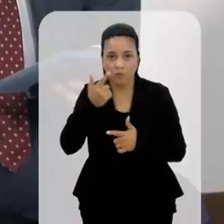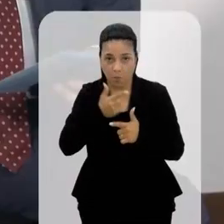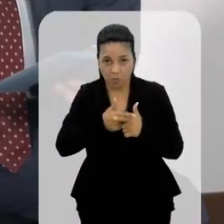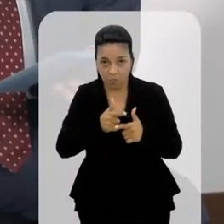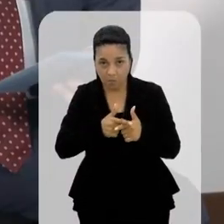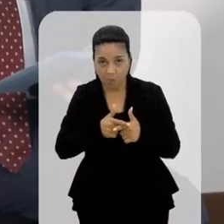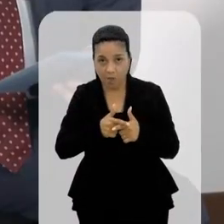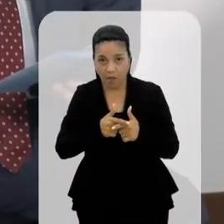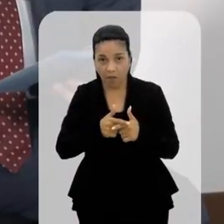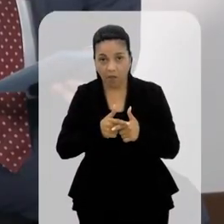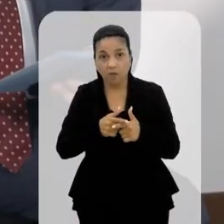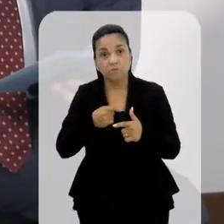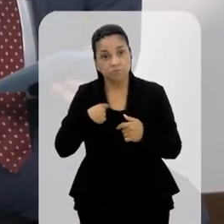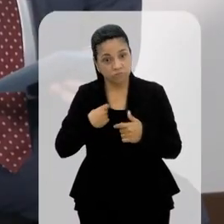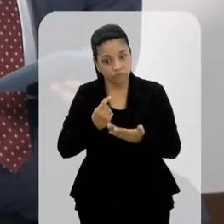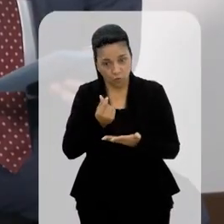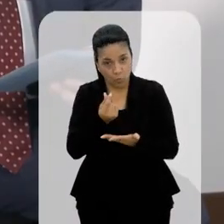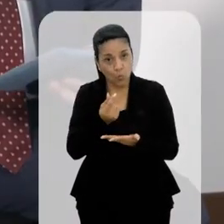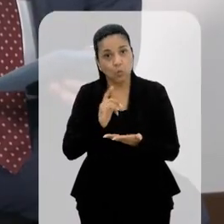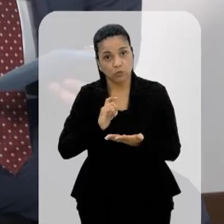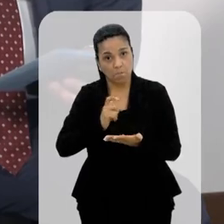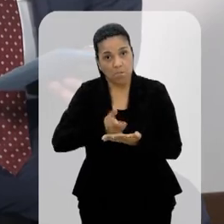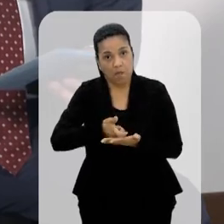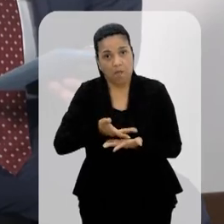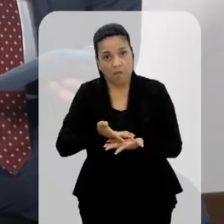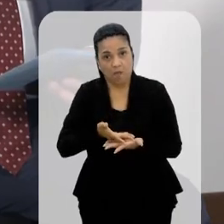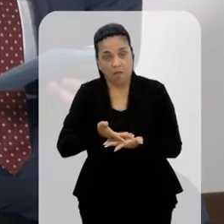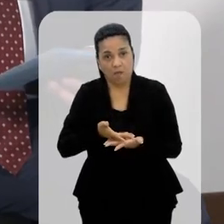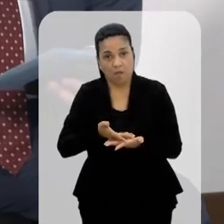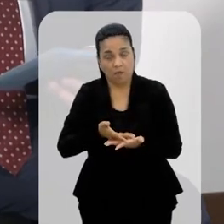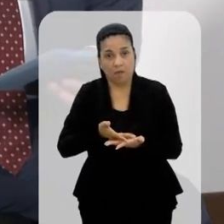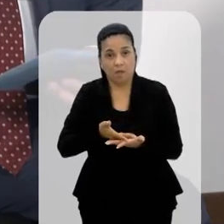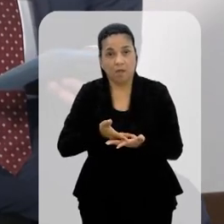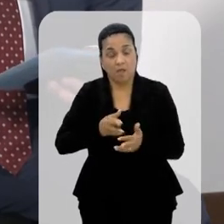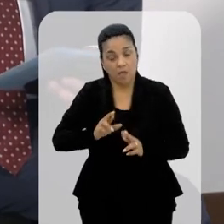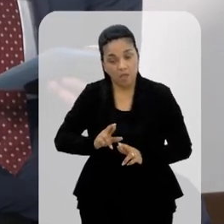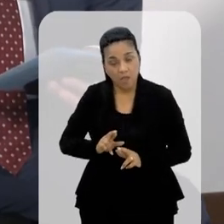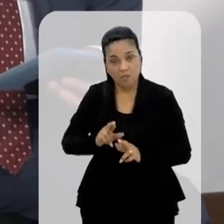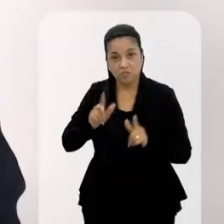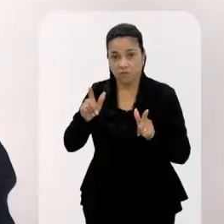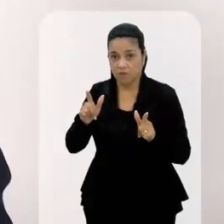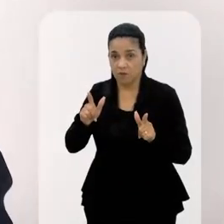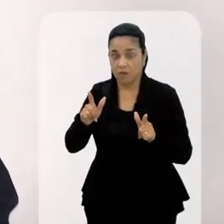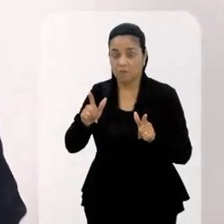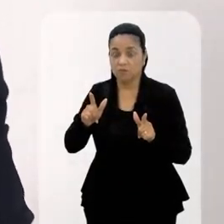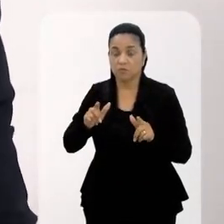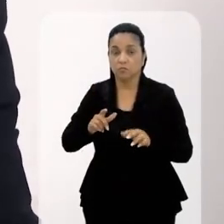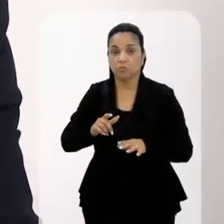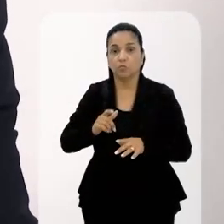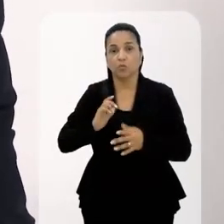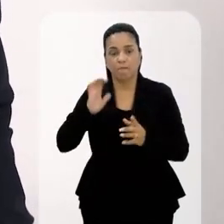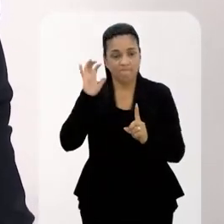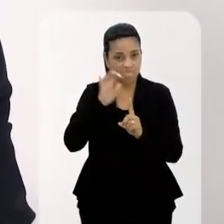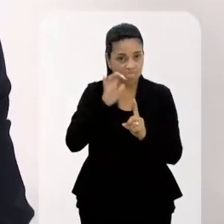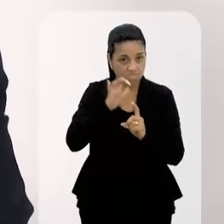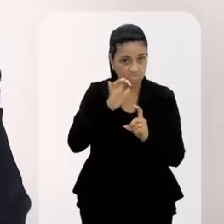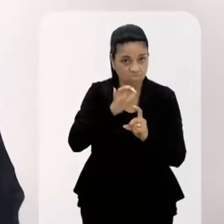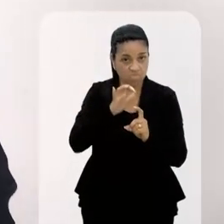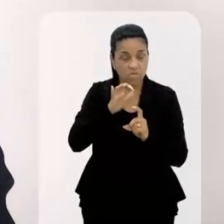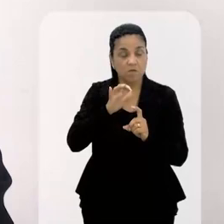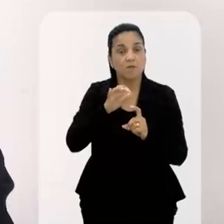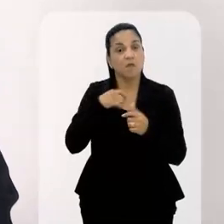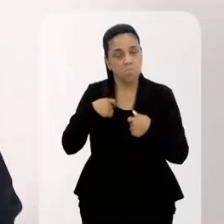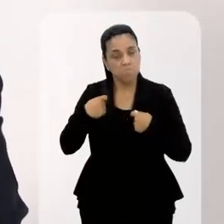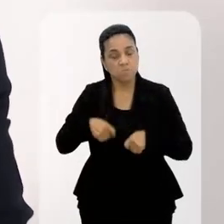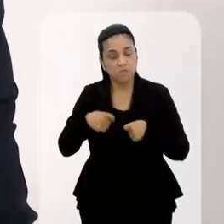resolver uma questão, ele te custa, ele tem que ser precificado. Então, assim, muito embora seja uma espécie diferente de dano, não é o dano moral, mas ela também